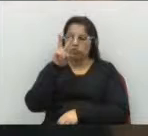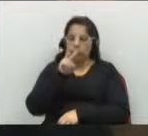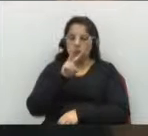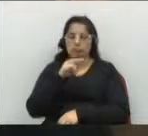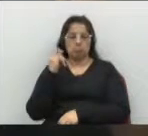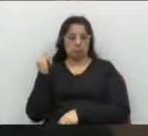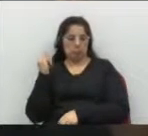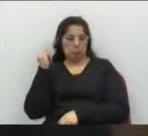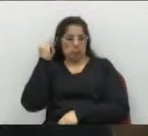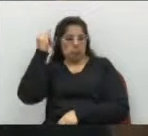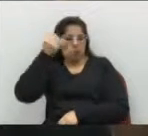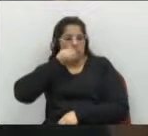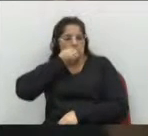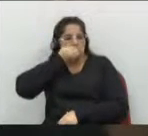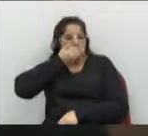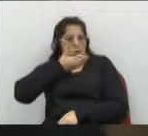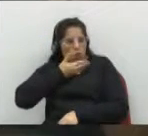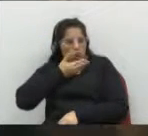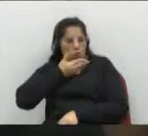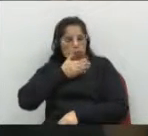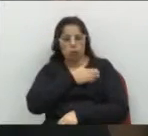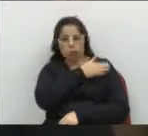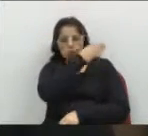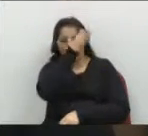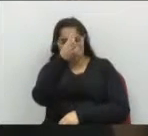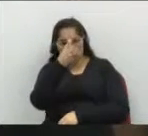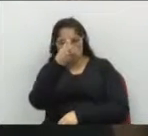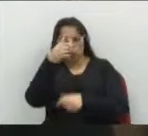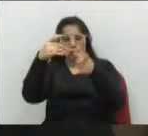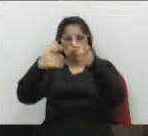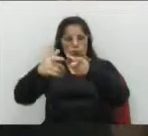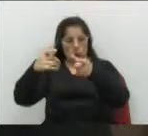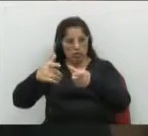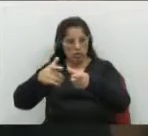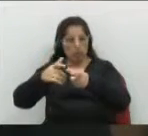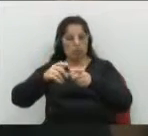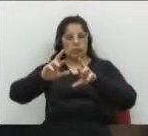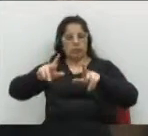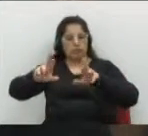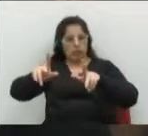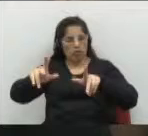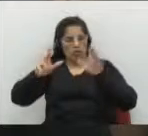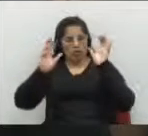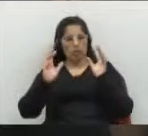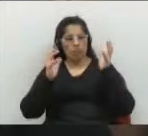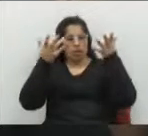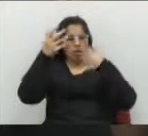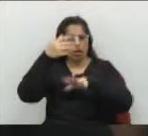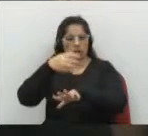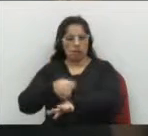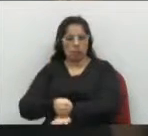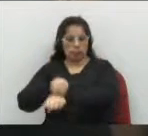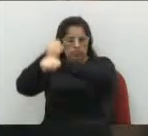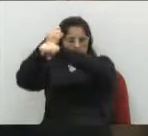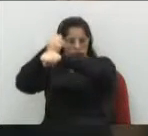muito bom. Também cheguei aí na Lival, um evento muito bonito também, a Festa da Mandioca.